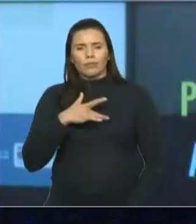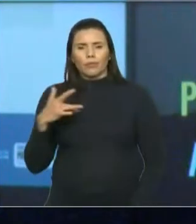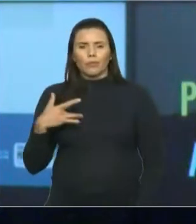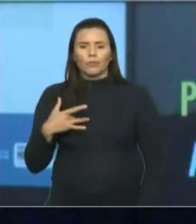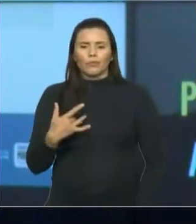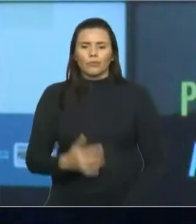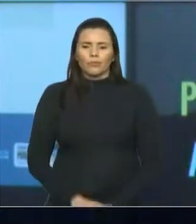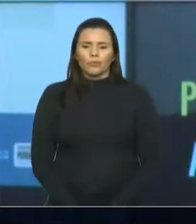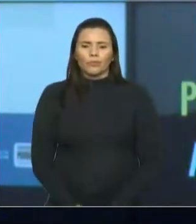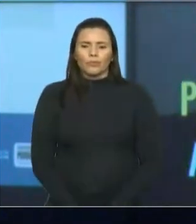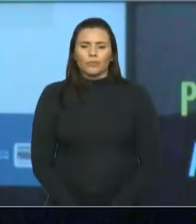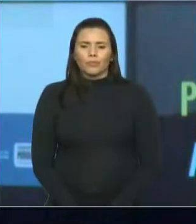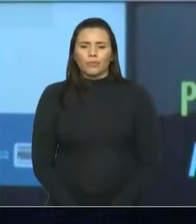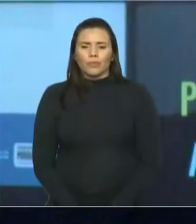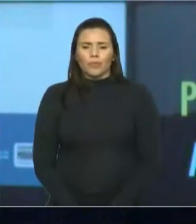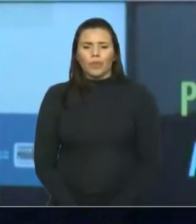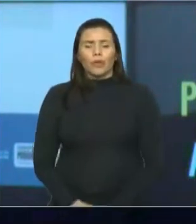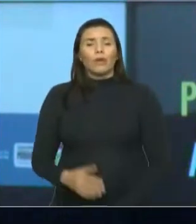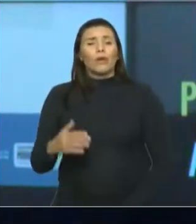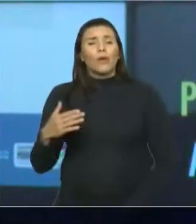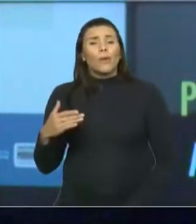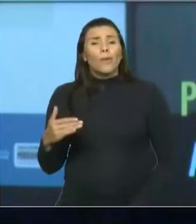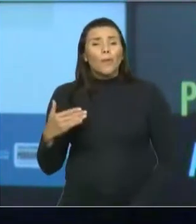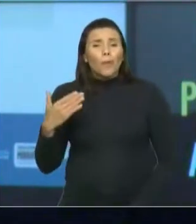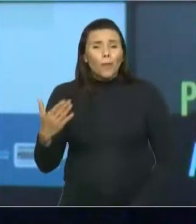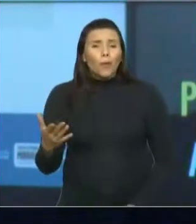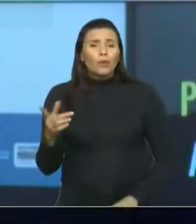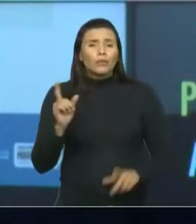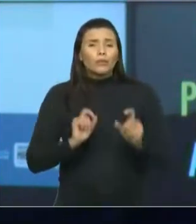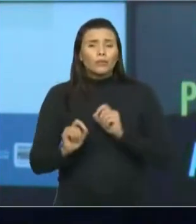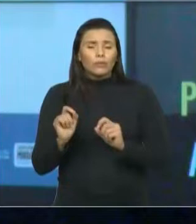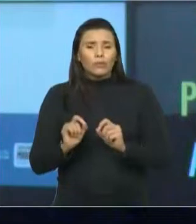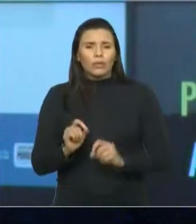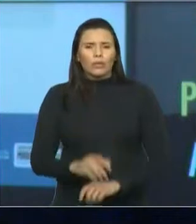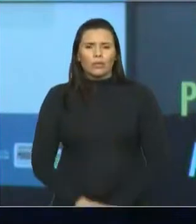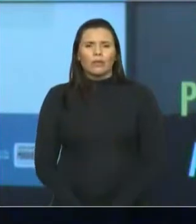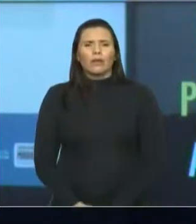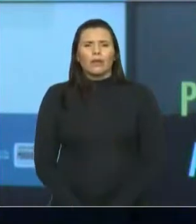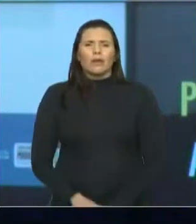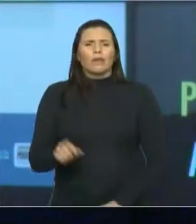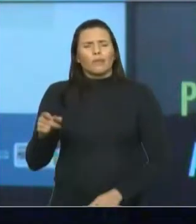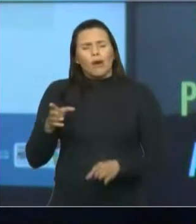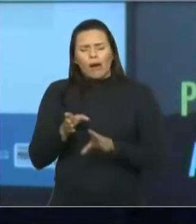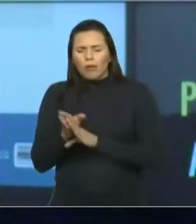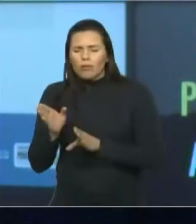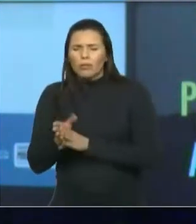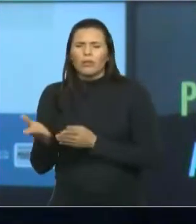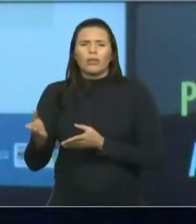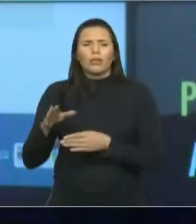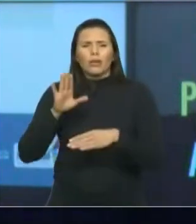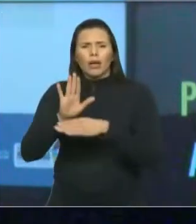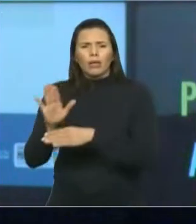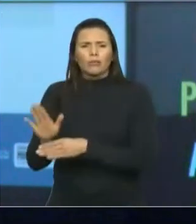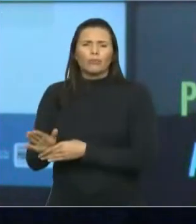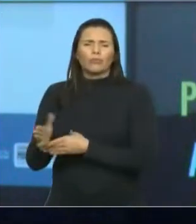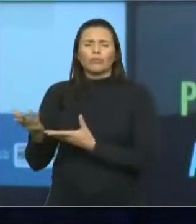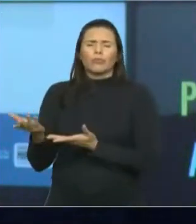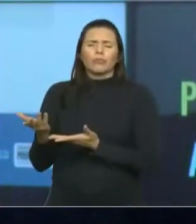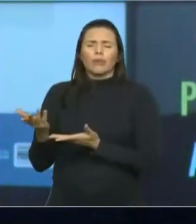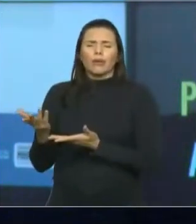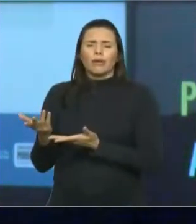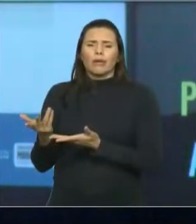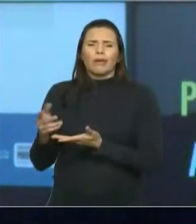aplicadas, melhoram os resultados sanitários das condições crônicas, diminui referência a especialista e a hospital e a serviço de